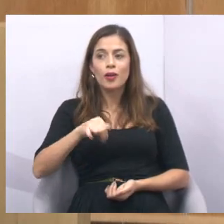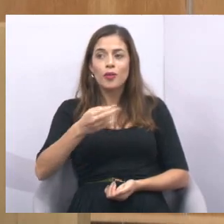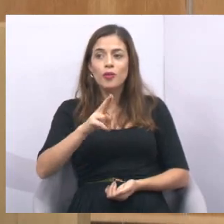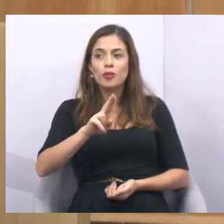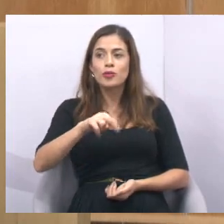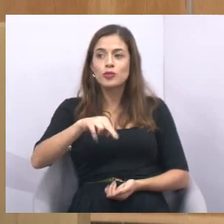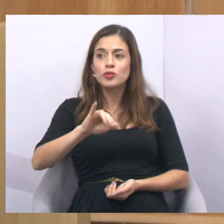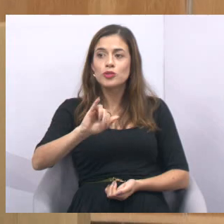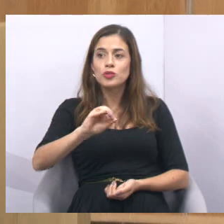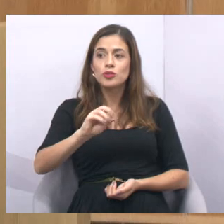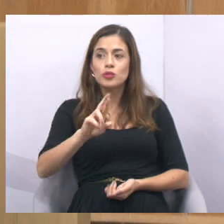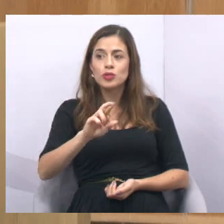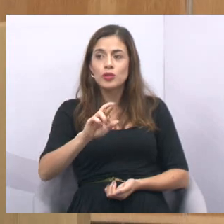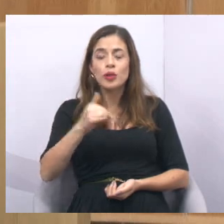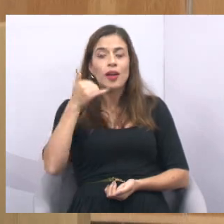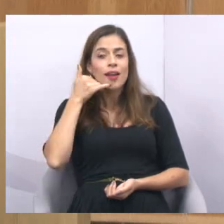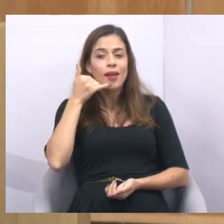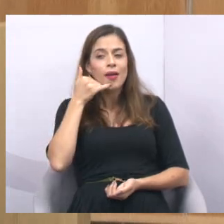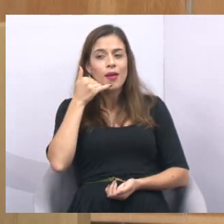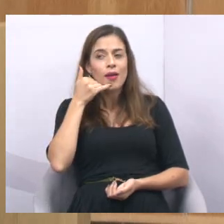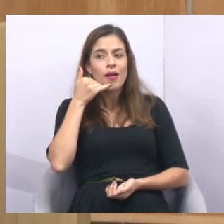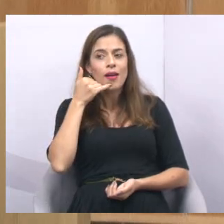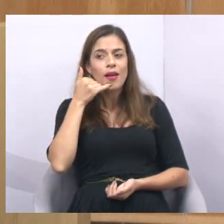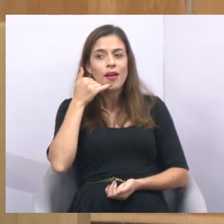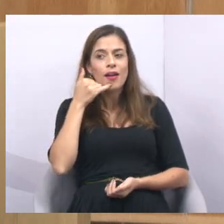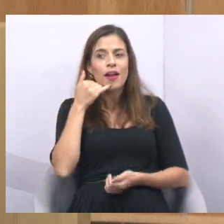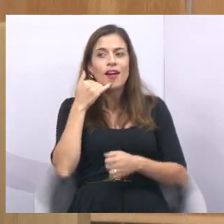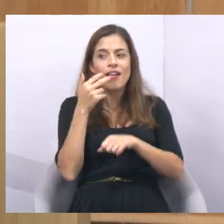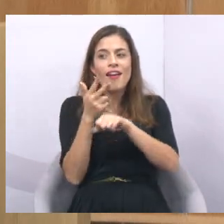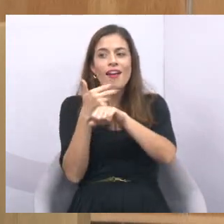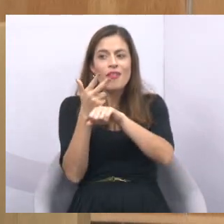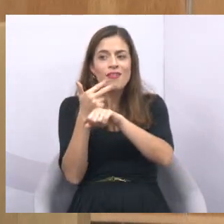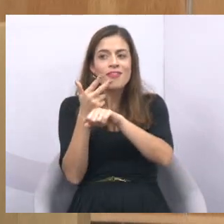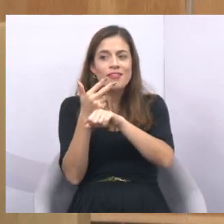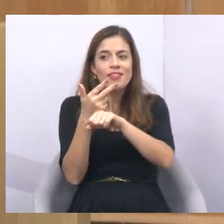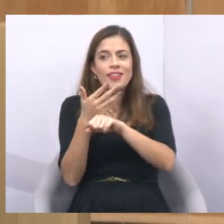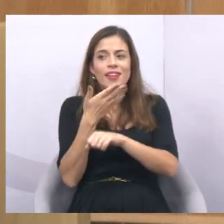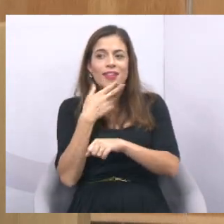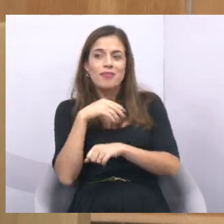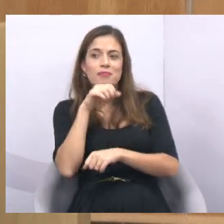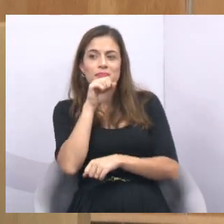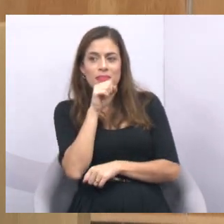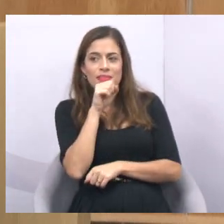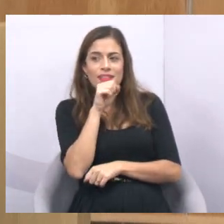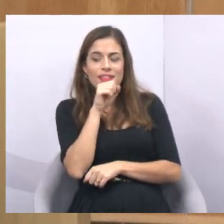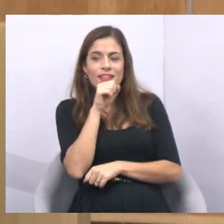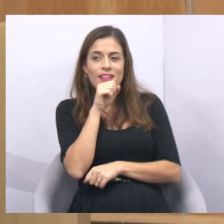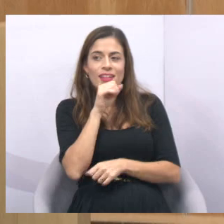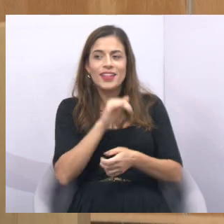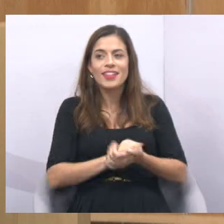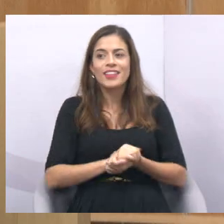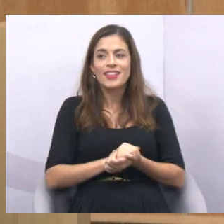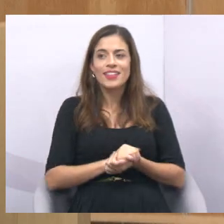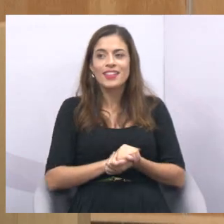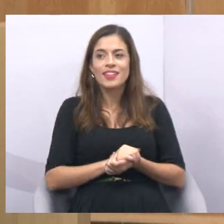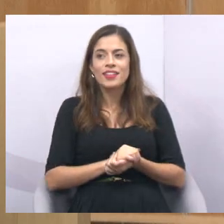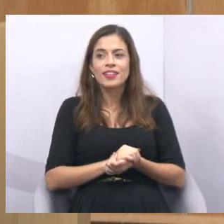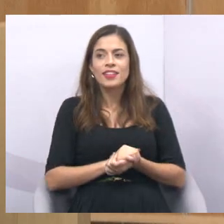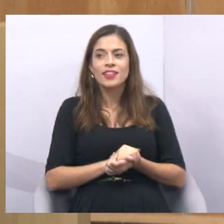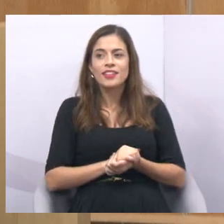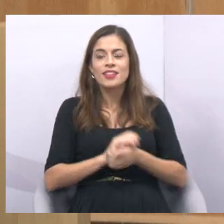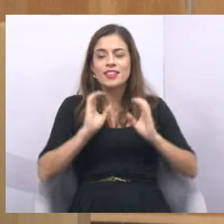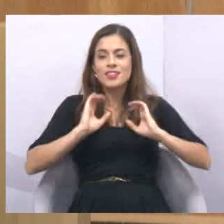ligou, falou: Marcelo, dá para você fazer aquele vídeo que meu pai vai ser cidadão